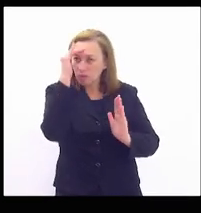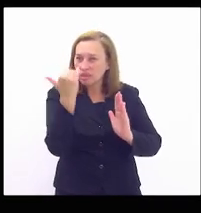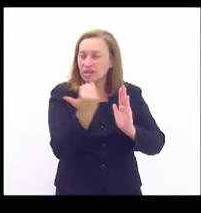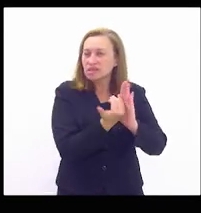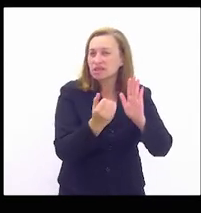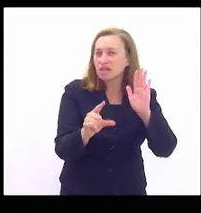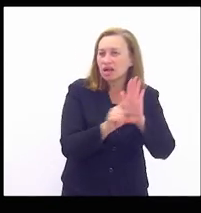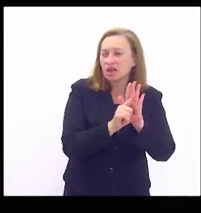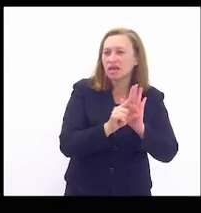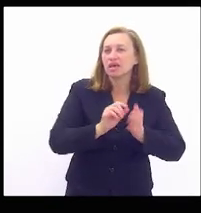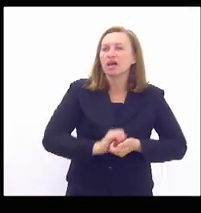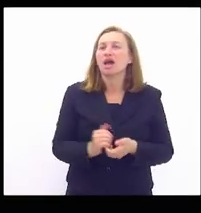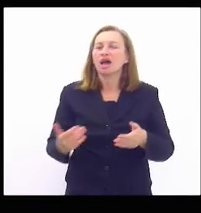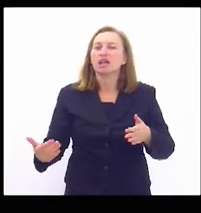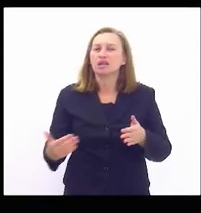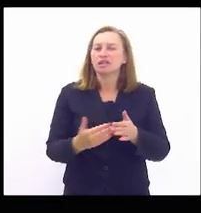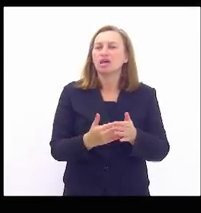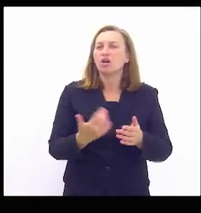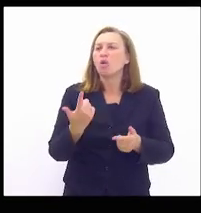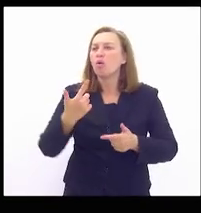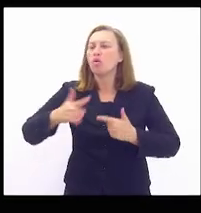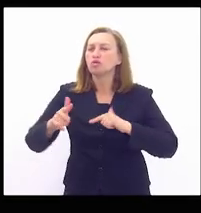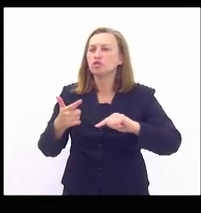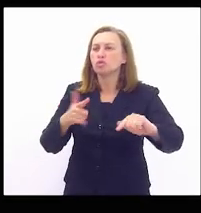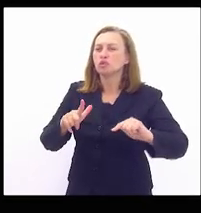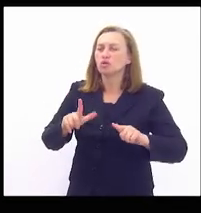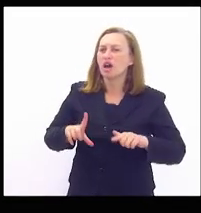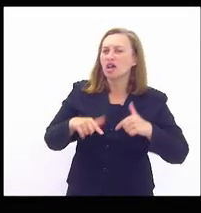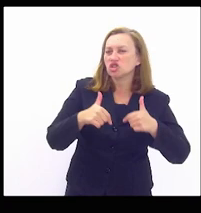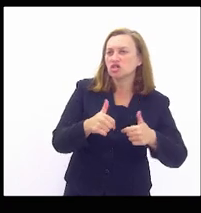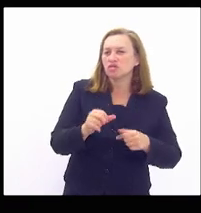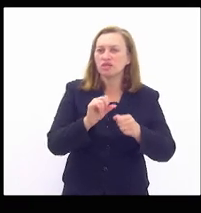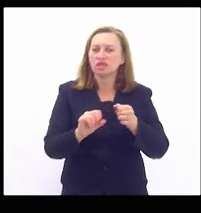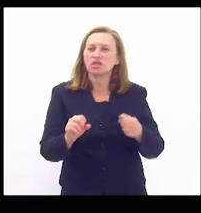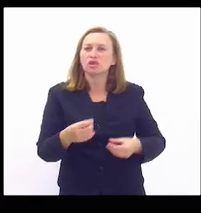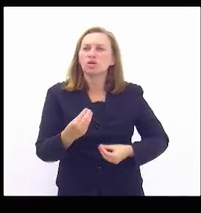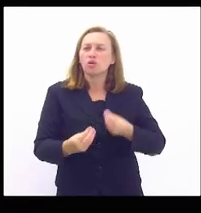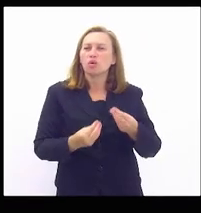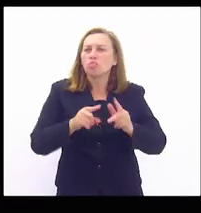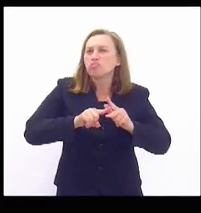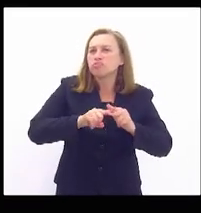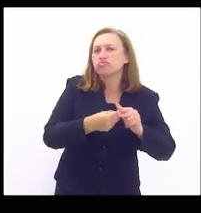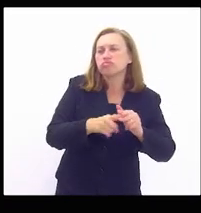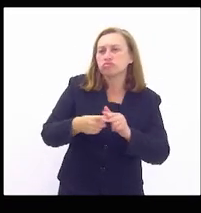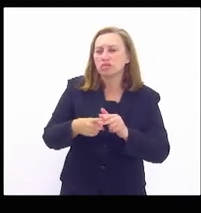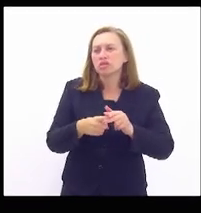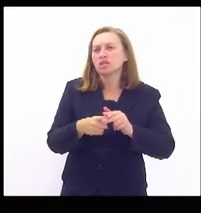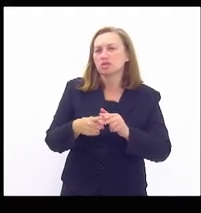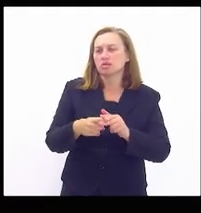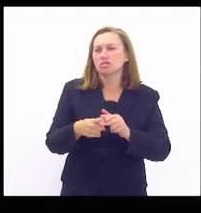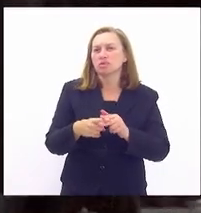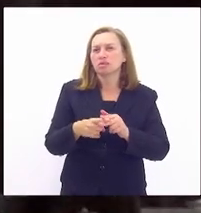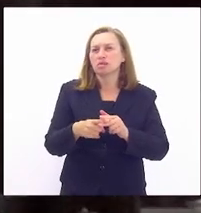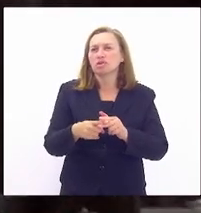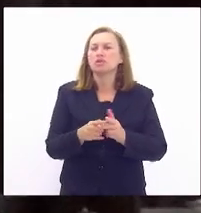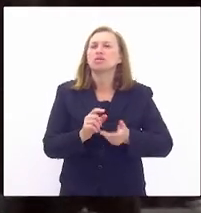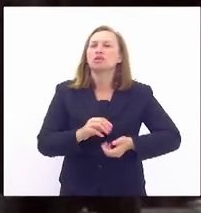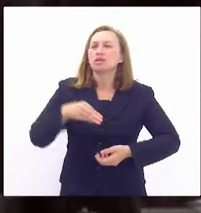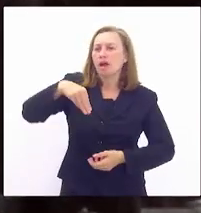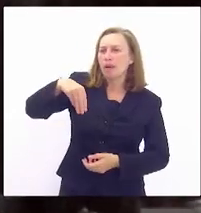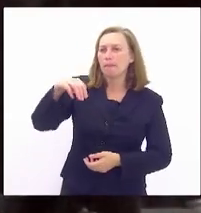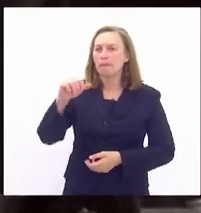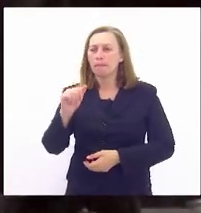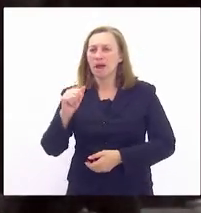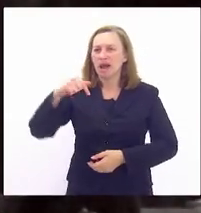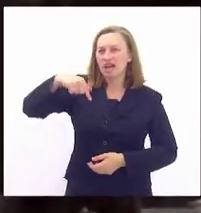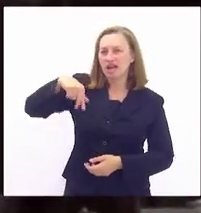que isso seja feito, outras ações estão sendo tomadas, como manutenção dos nossos ativos até